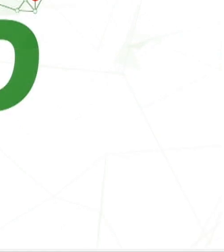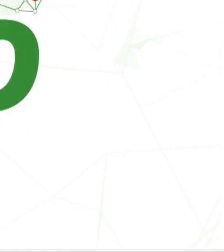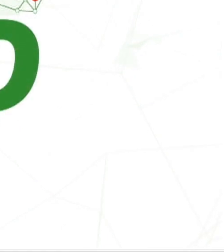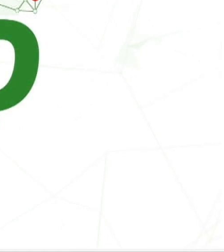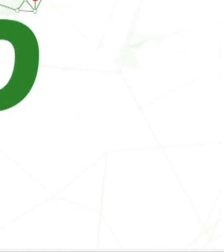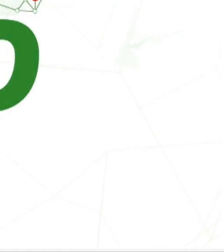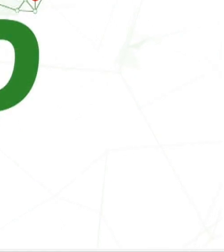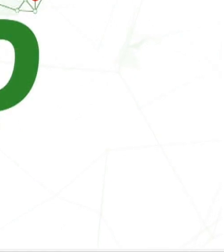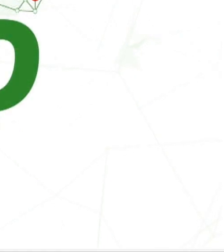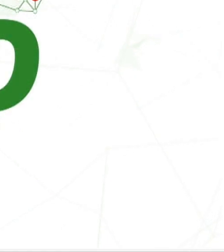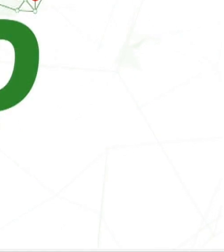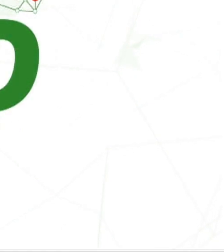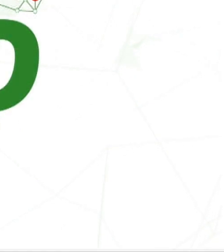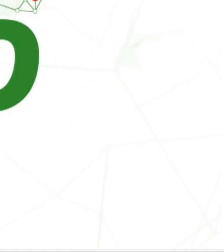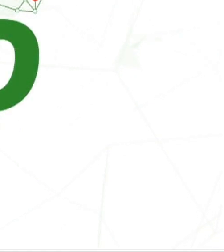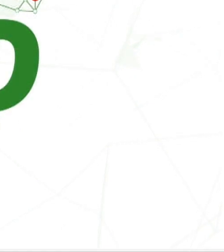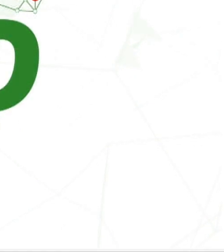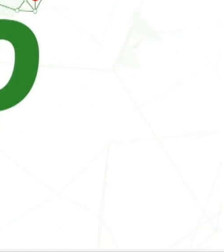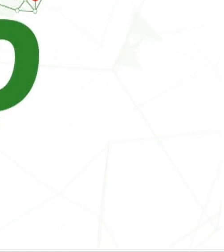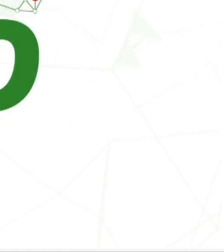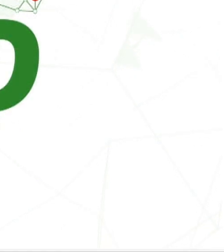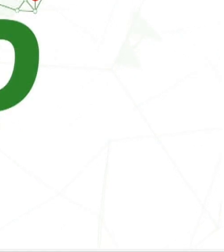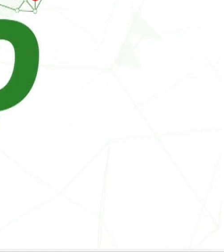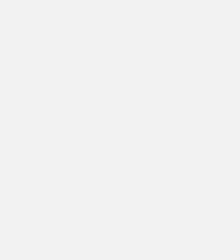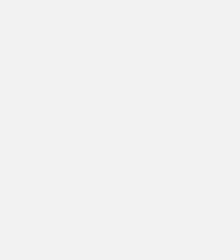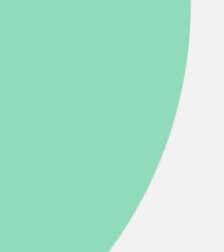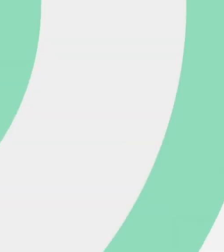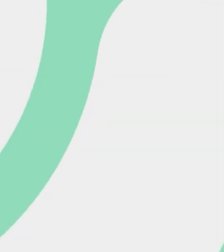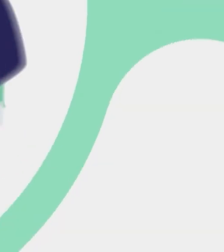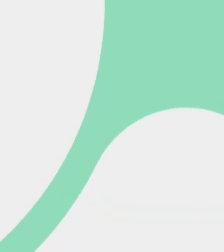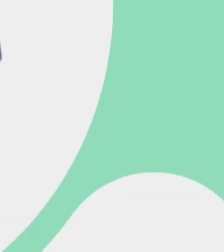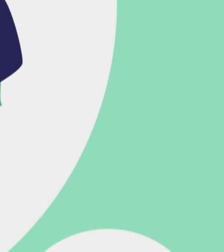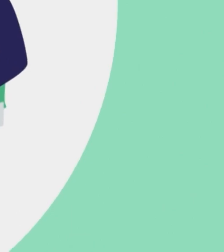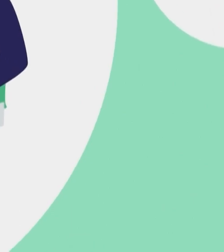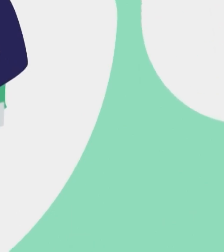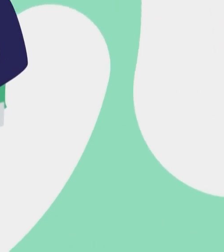Educação à distância, mudando realidades.